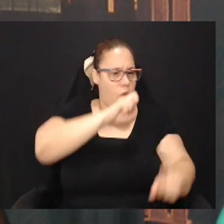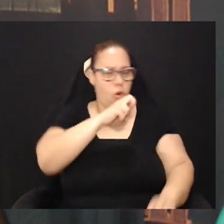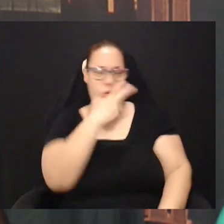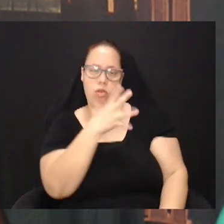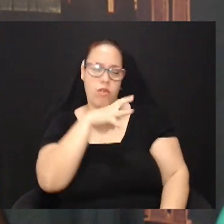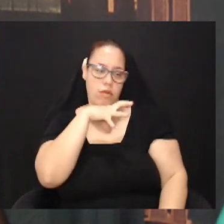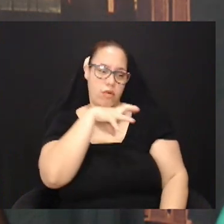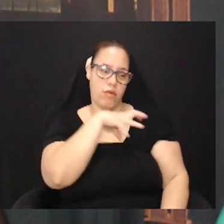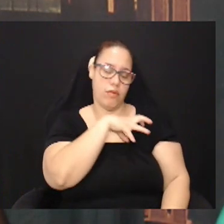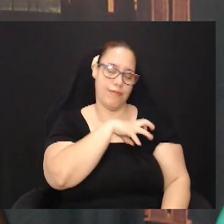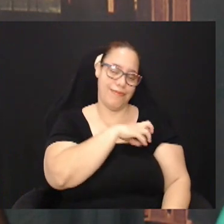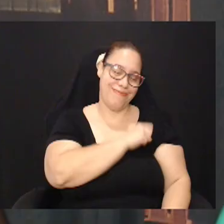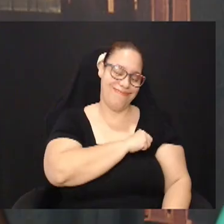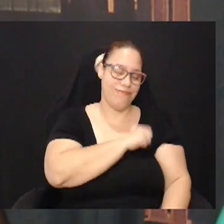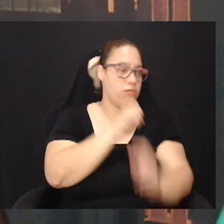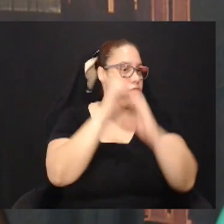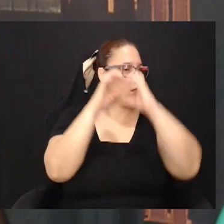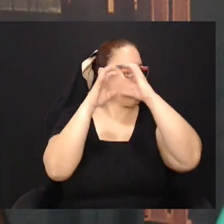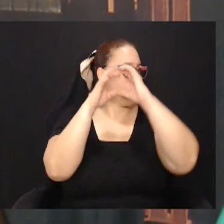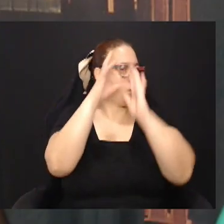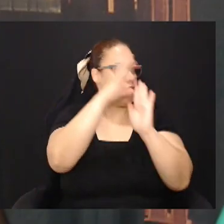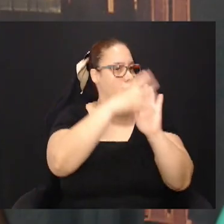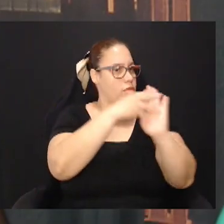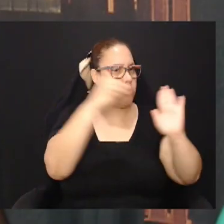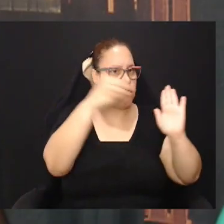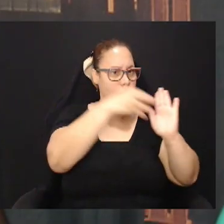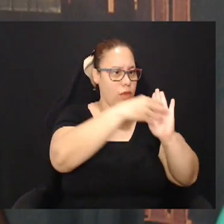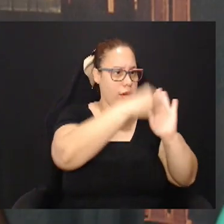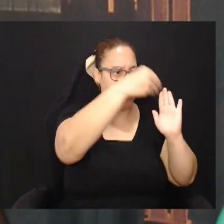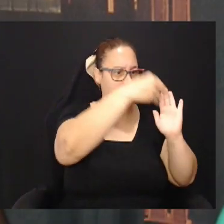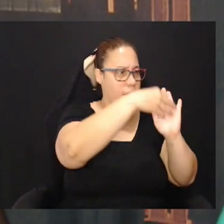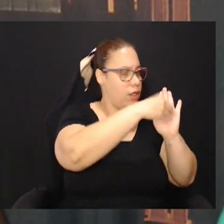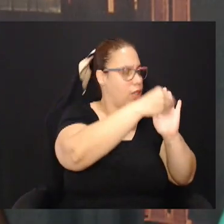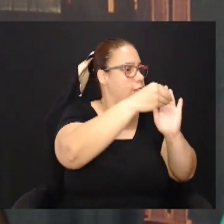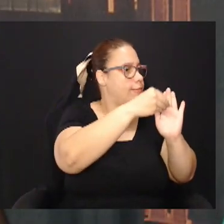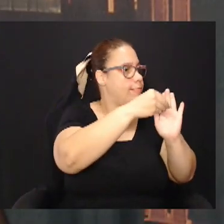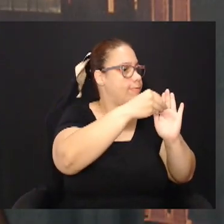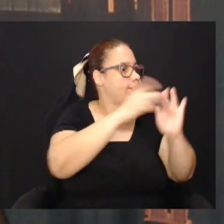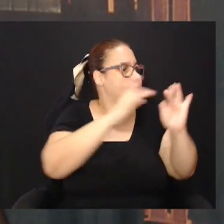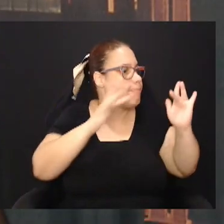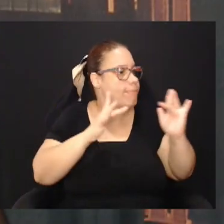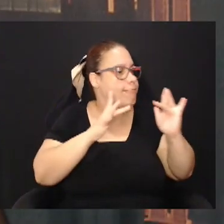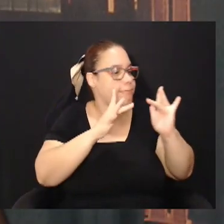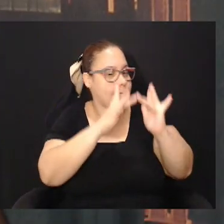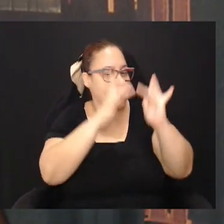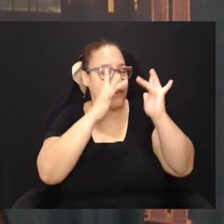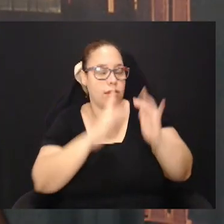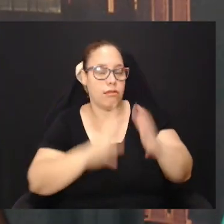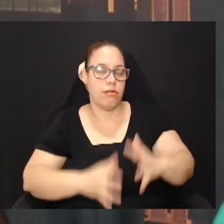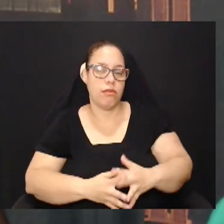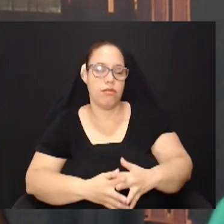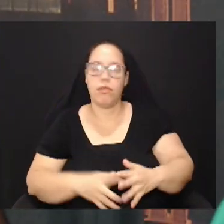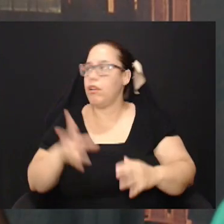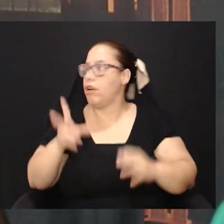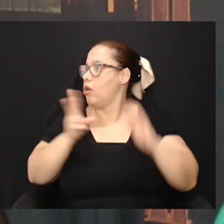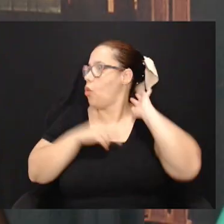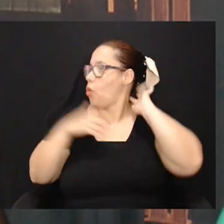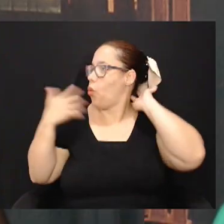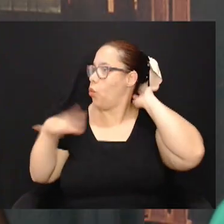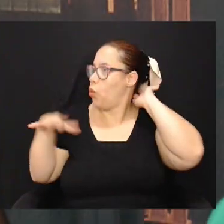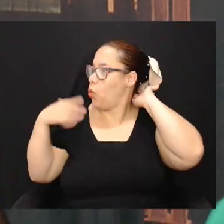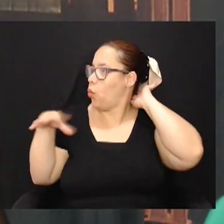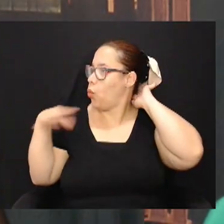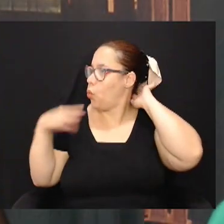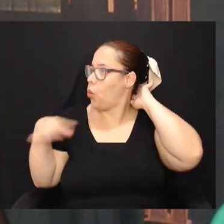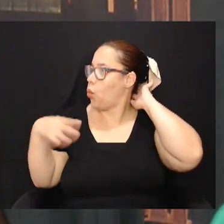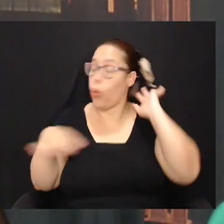novo, os neurônios em espelho que vão ter essa conexão com aquela cena. Gente, que incrível. O que vai ser fixado daquilo lá depende